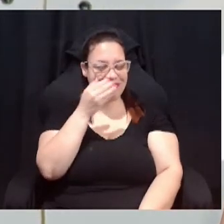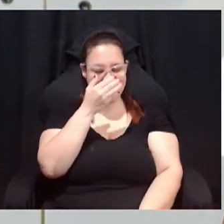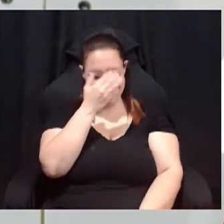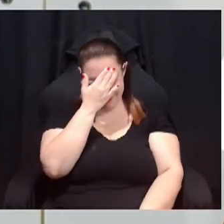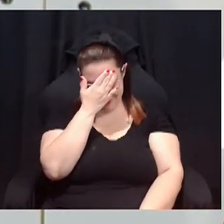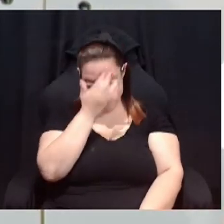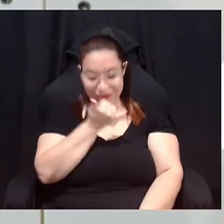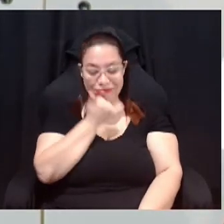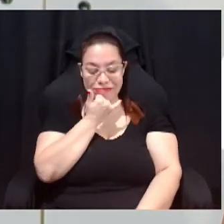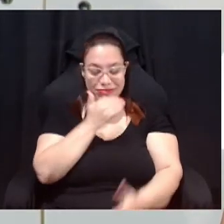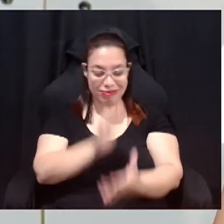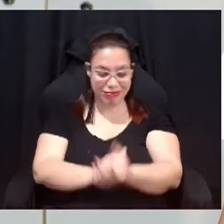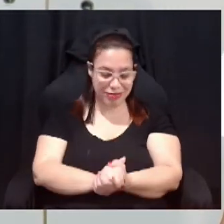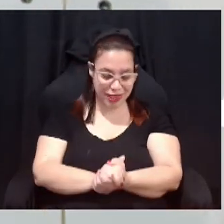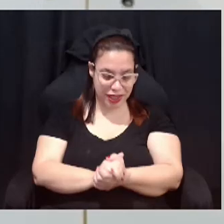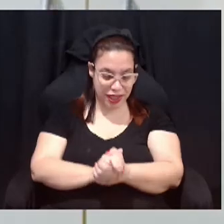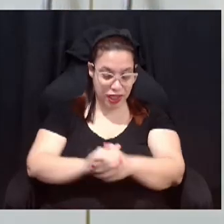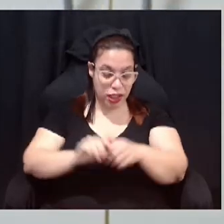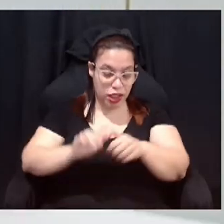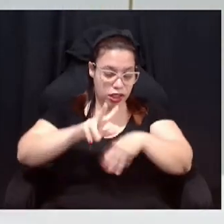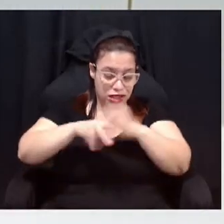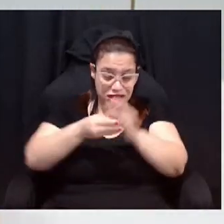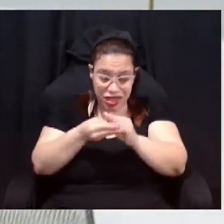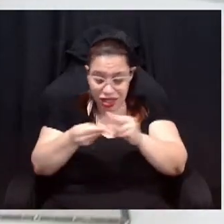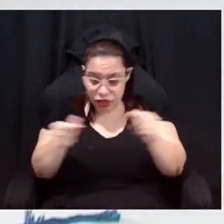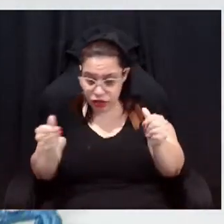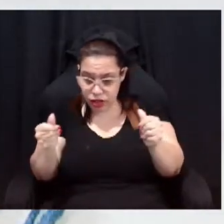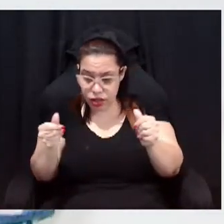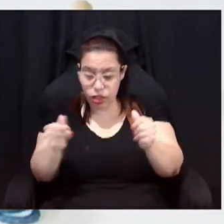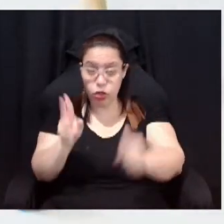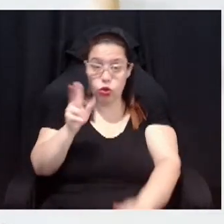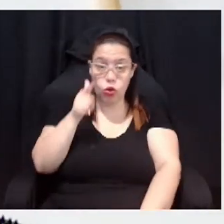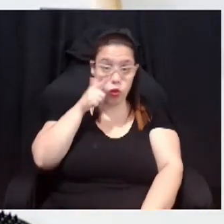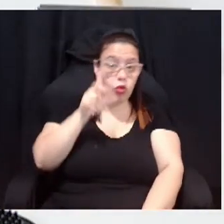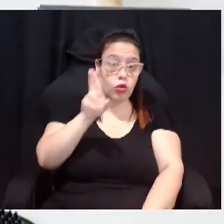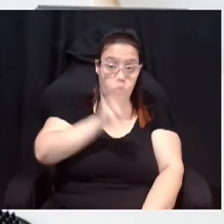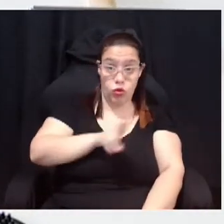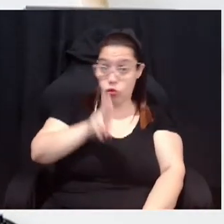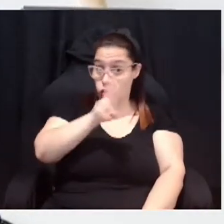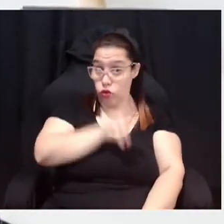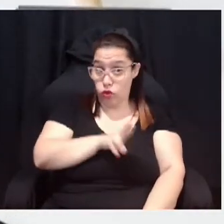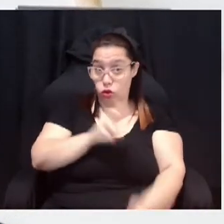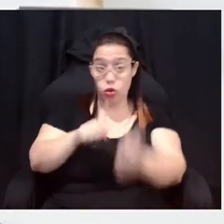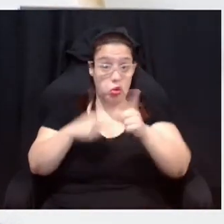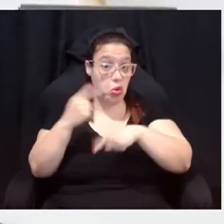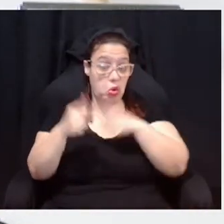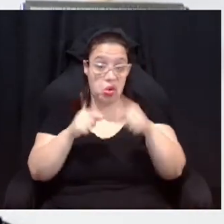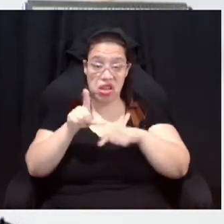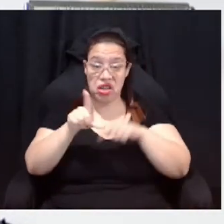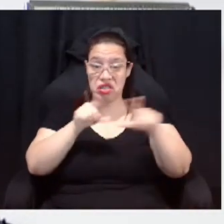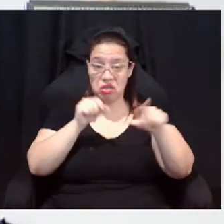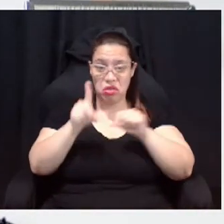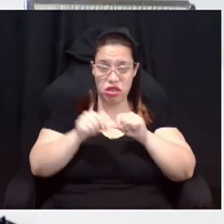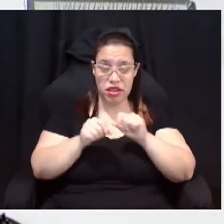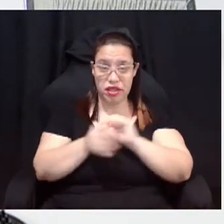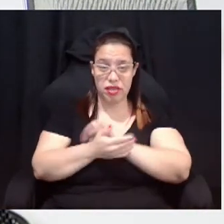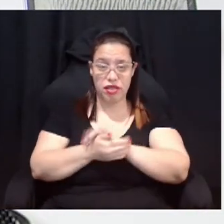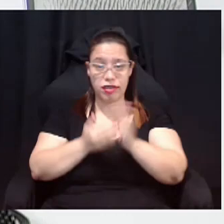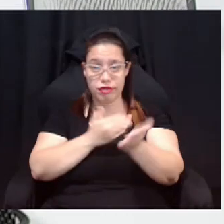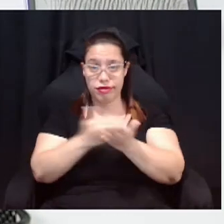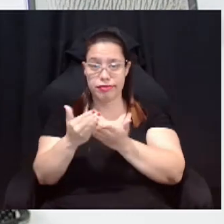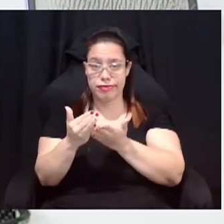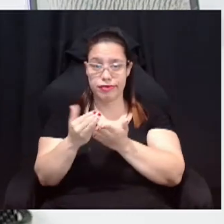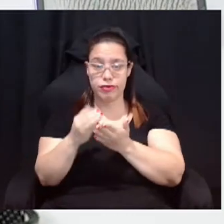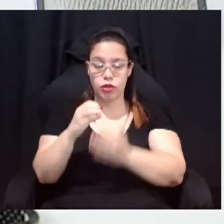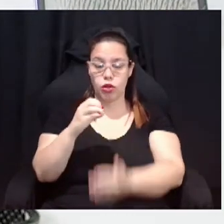se eu desfazer essa peça aqui, eu consigo usar esse barbante para fazer outras coisas. Eu consigo levar ele para fazer um